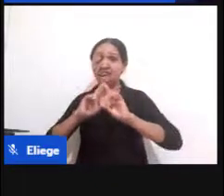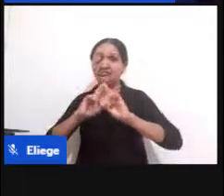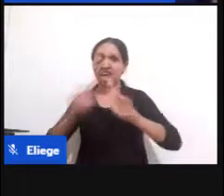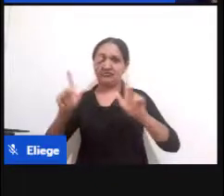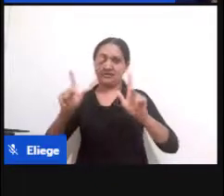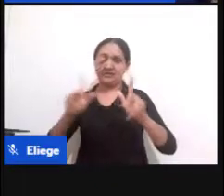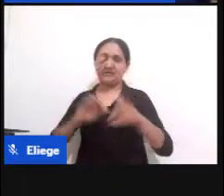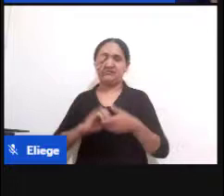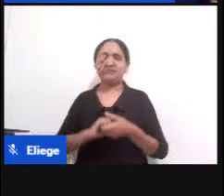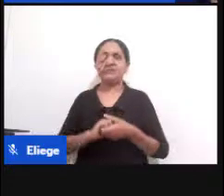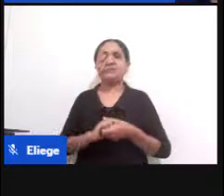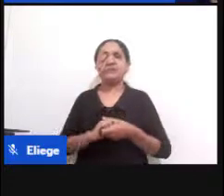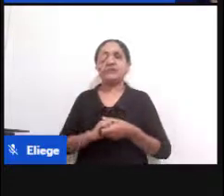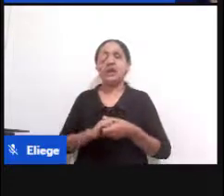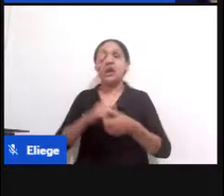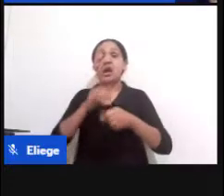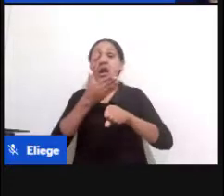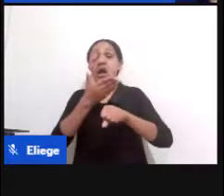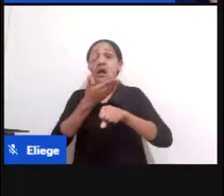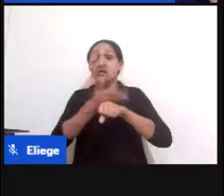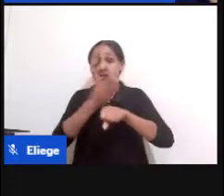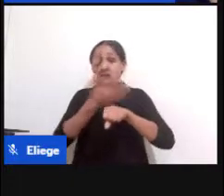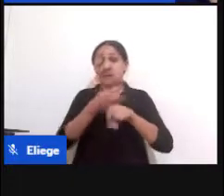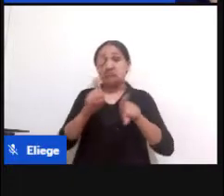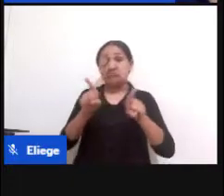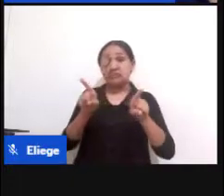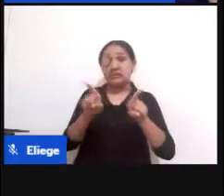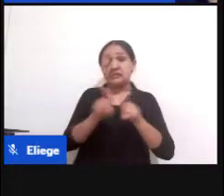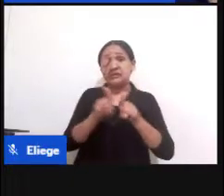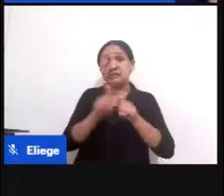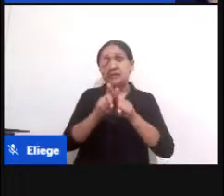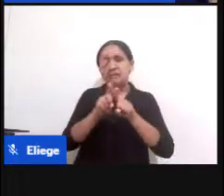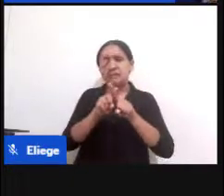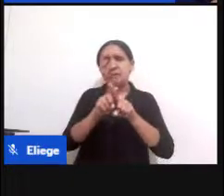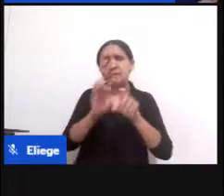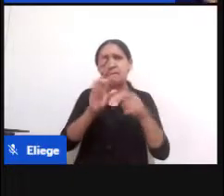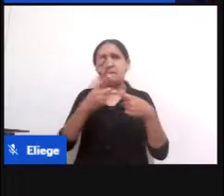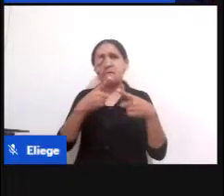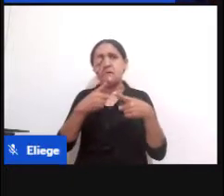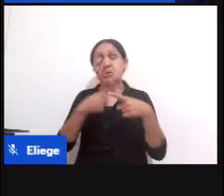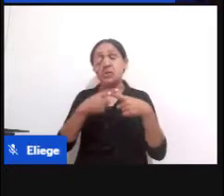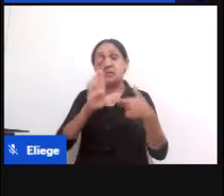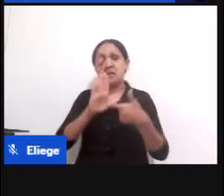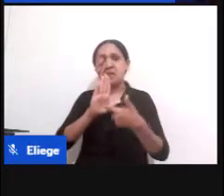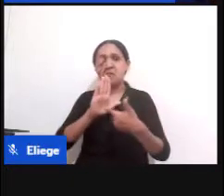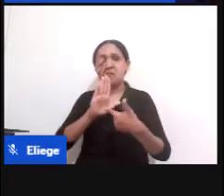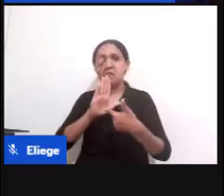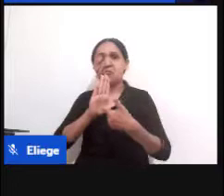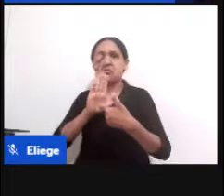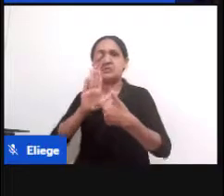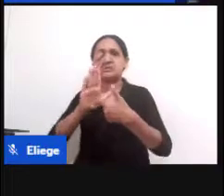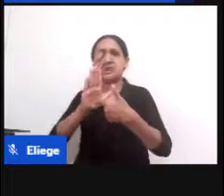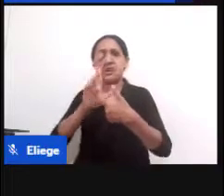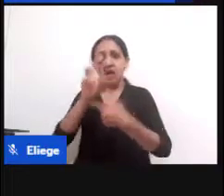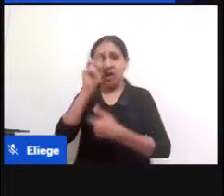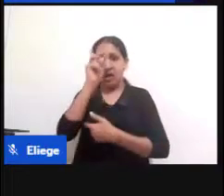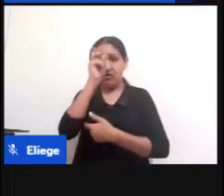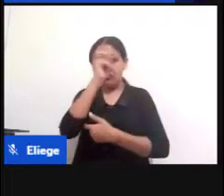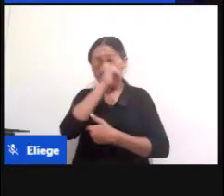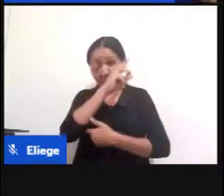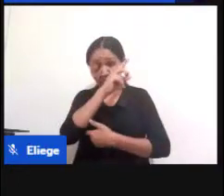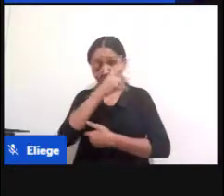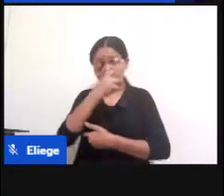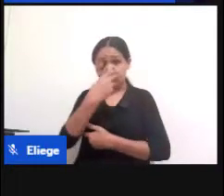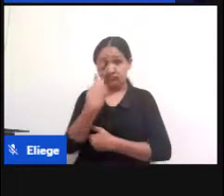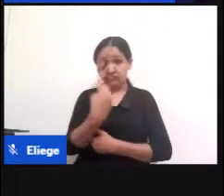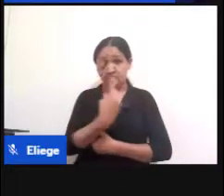Essa prática escalonada também serve para a avaliação das dificuldades. Nós vamos conseguir perceber agora, com esses alunos na escola,